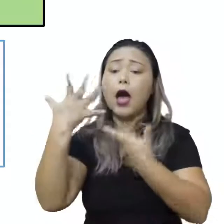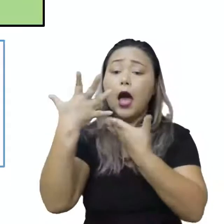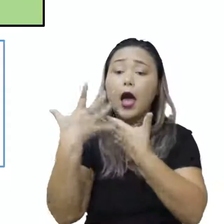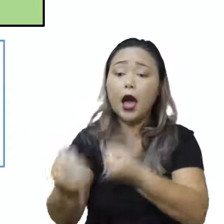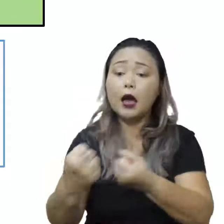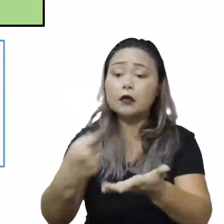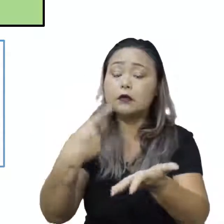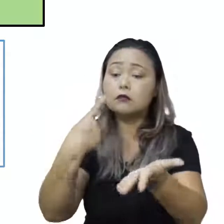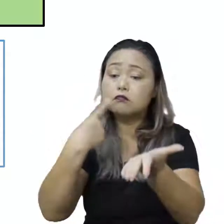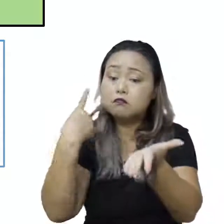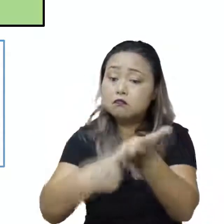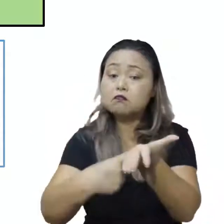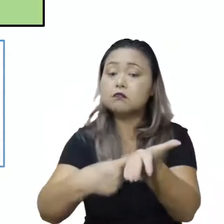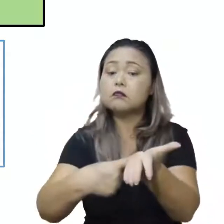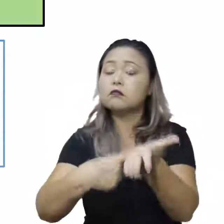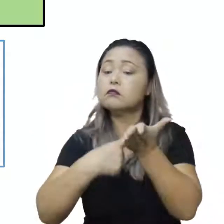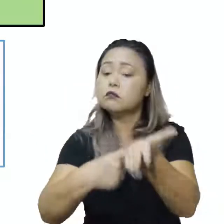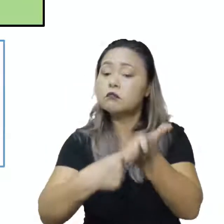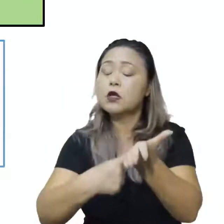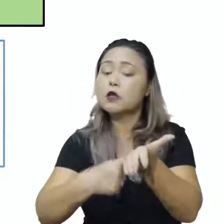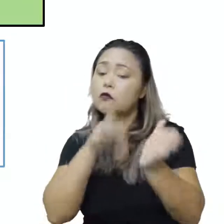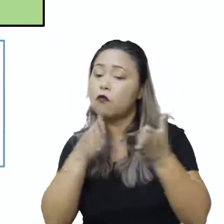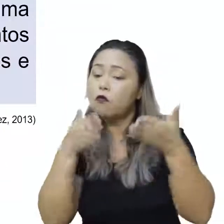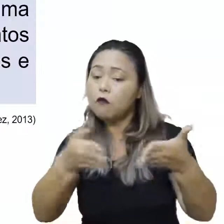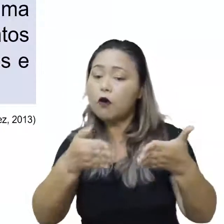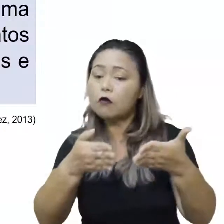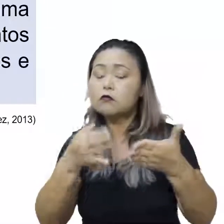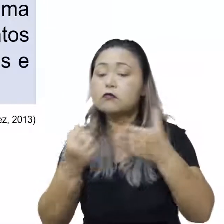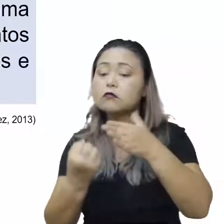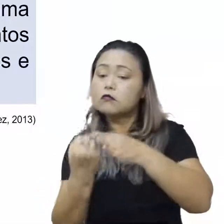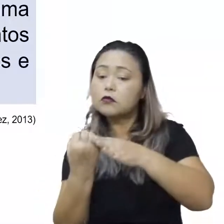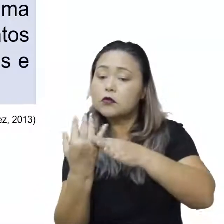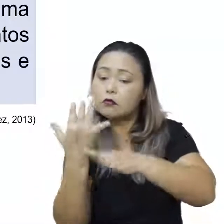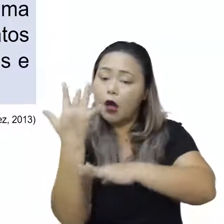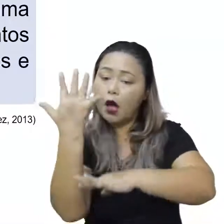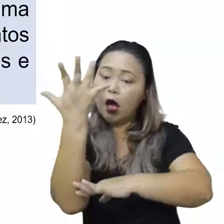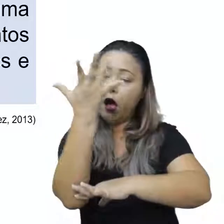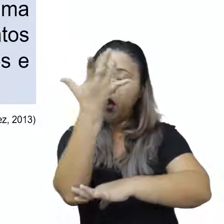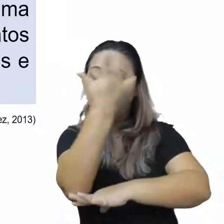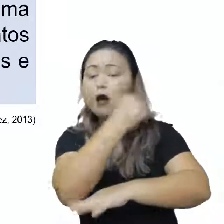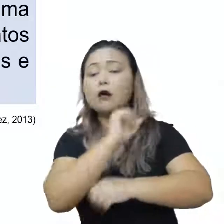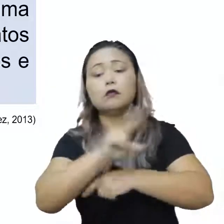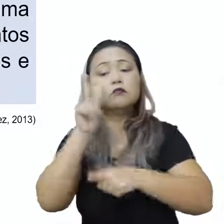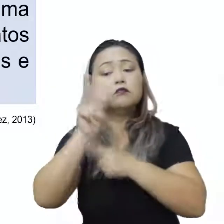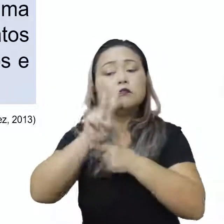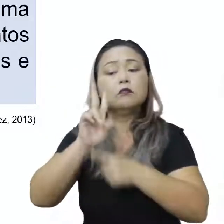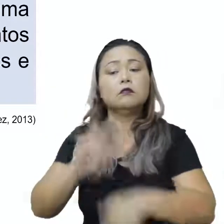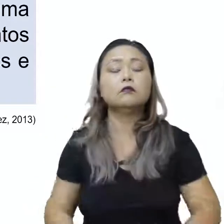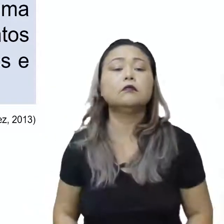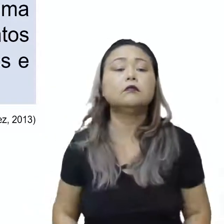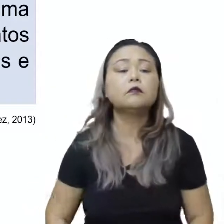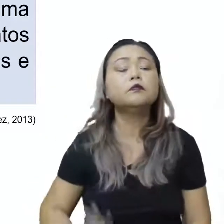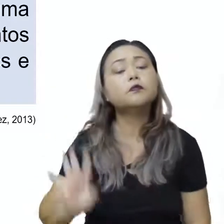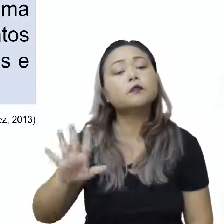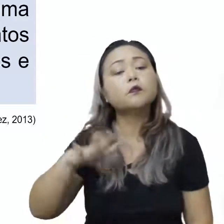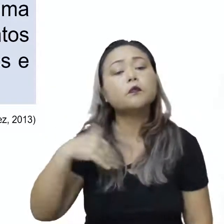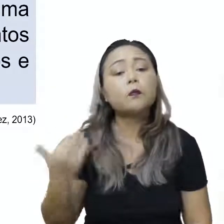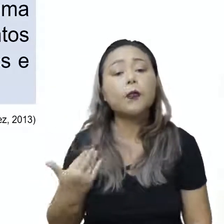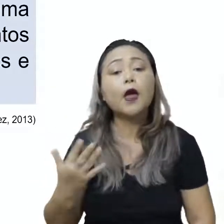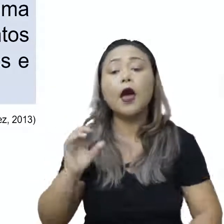com a questão ambiental. Beleza? Para uma sociedade